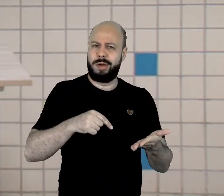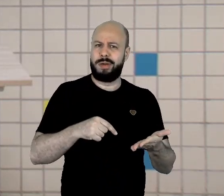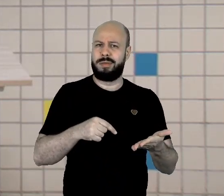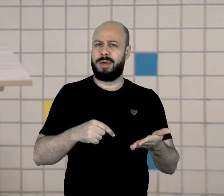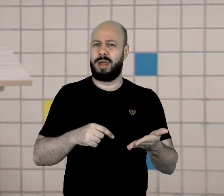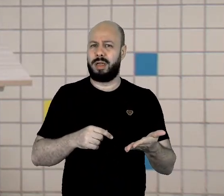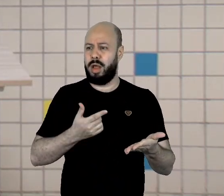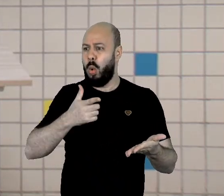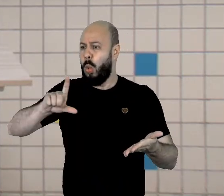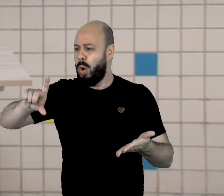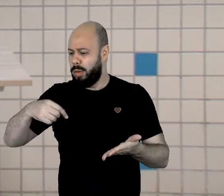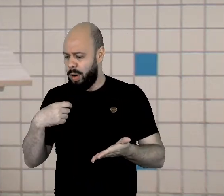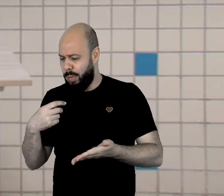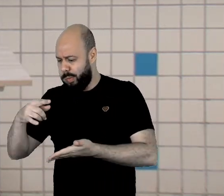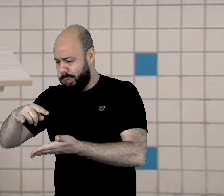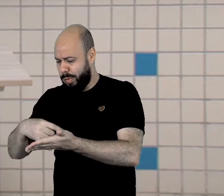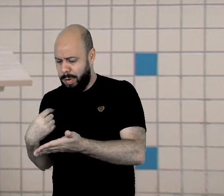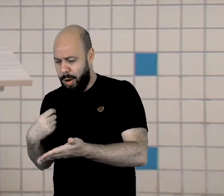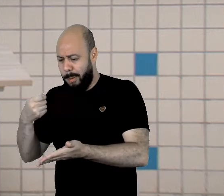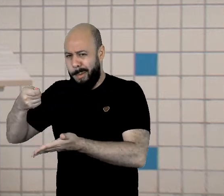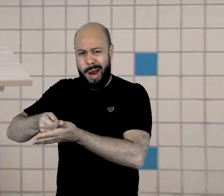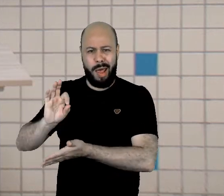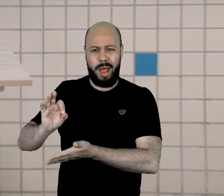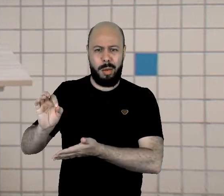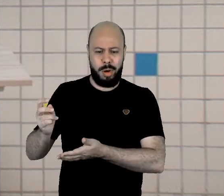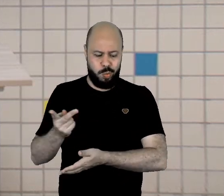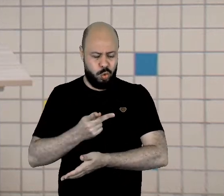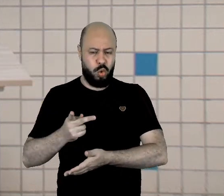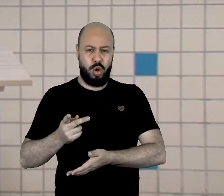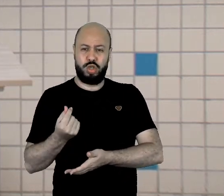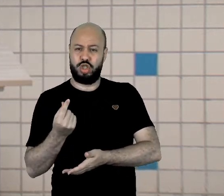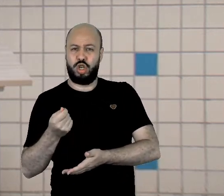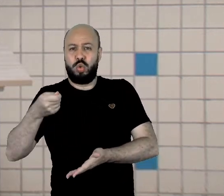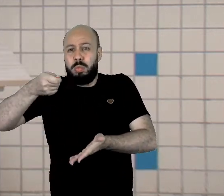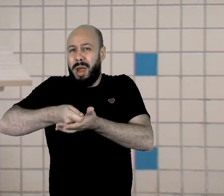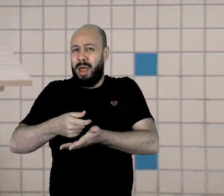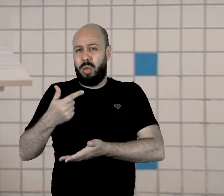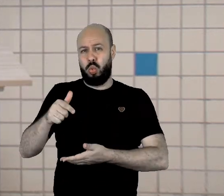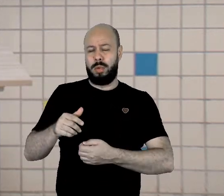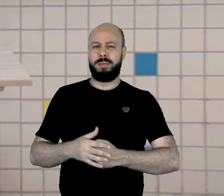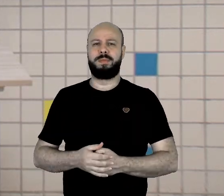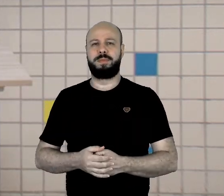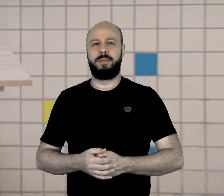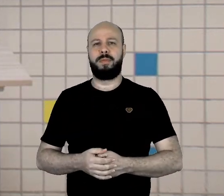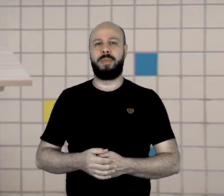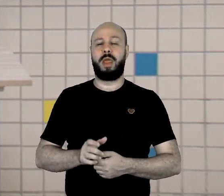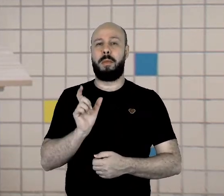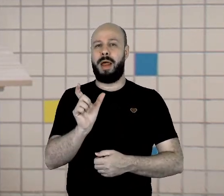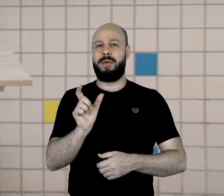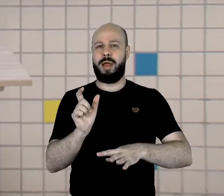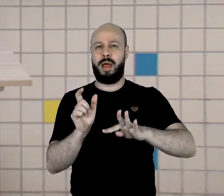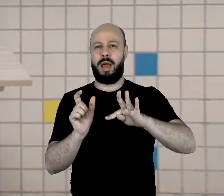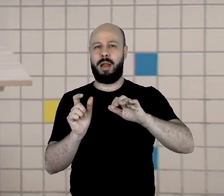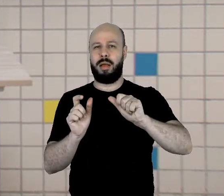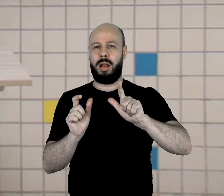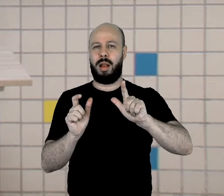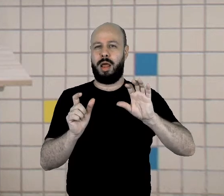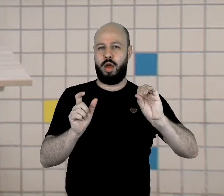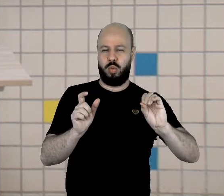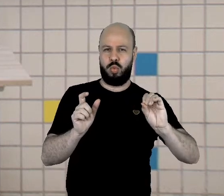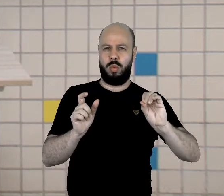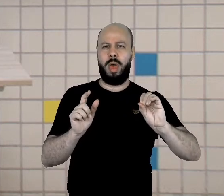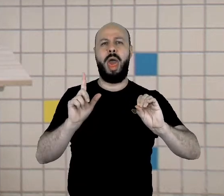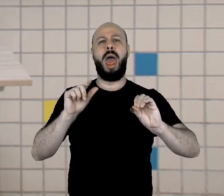não paguei porque não tive como pagar. Então, essa palavra talão, ela está querendo dizer o quê? É